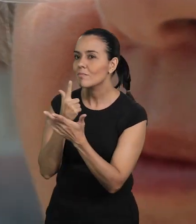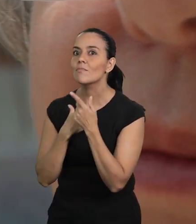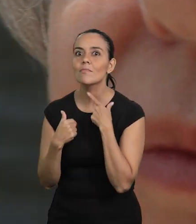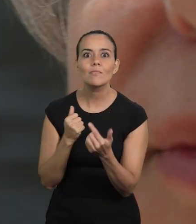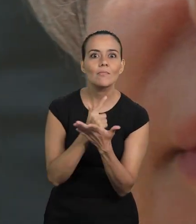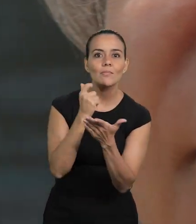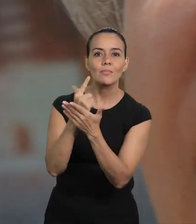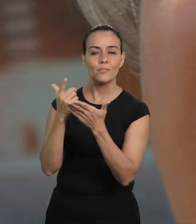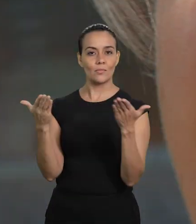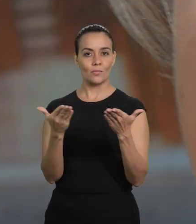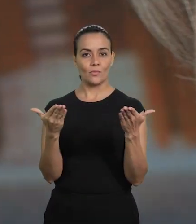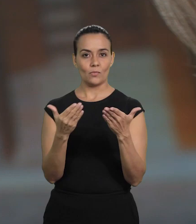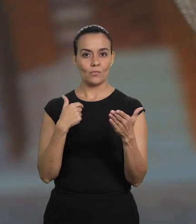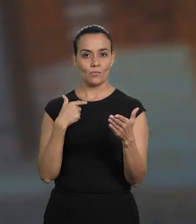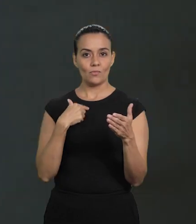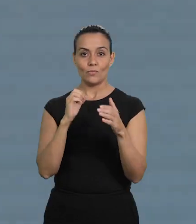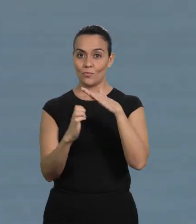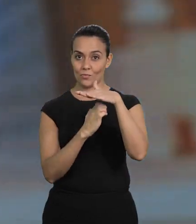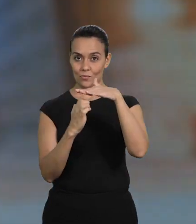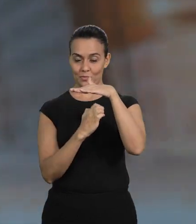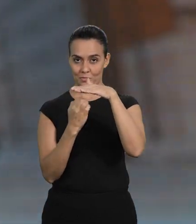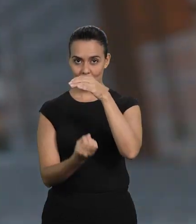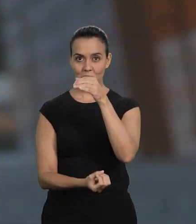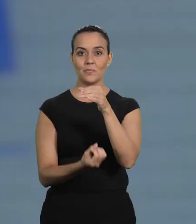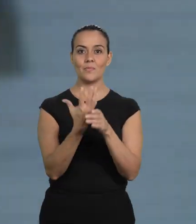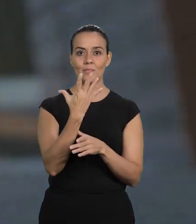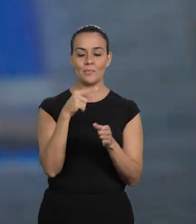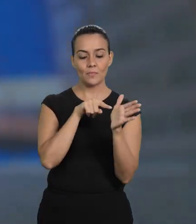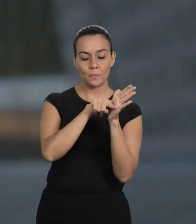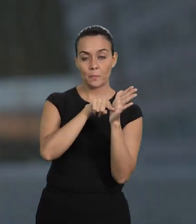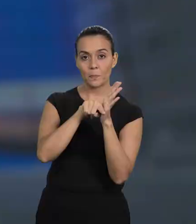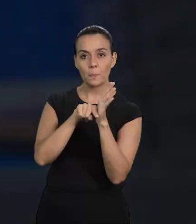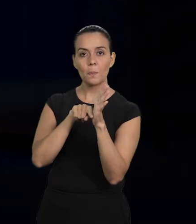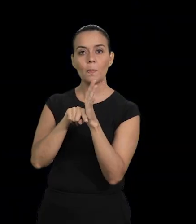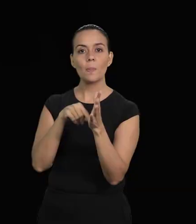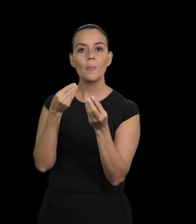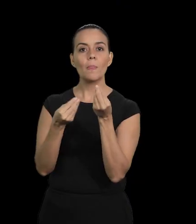pesquisa de tendências e comportamento do consumidor.